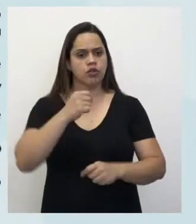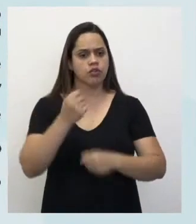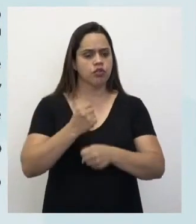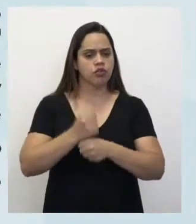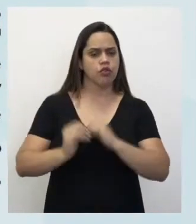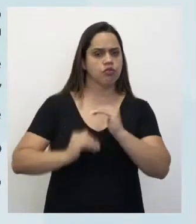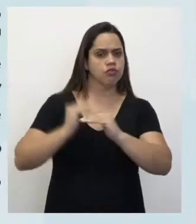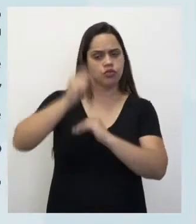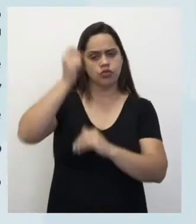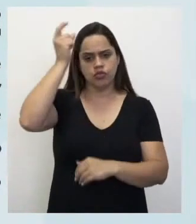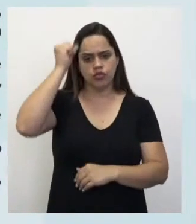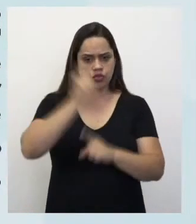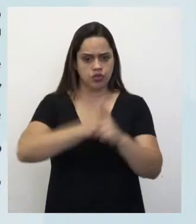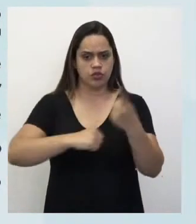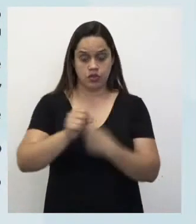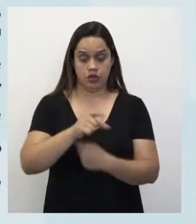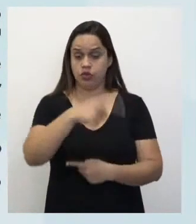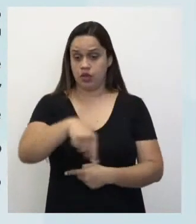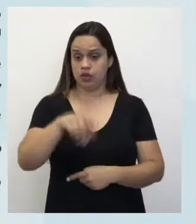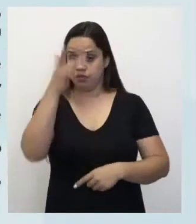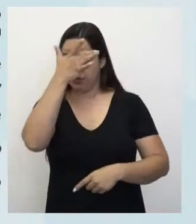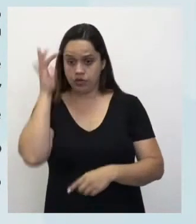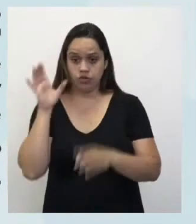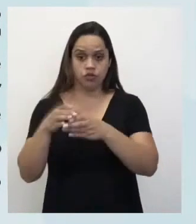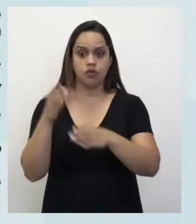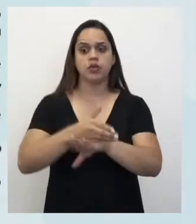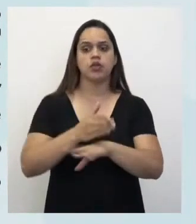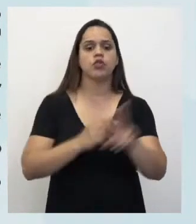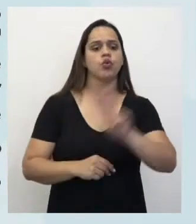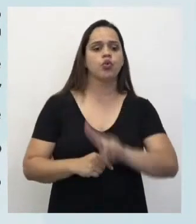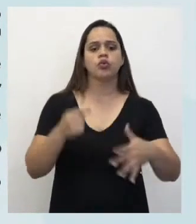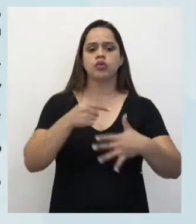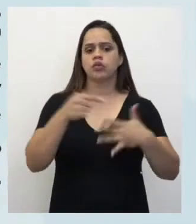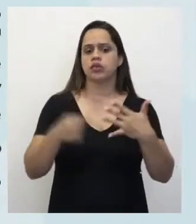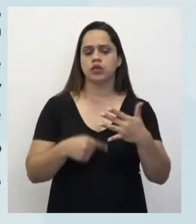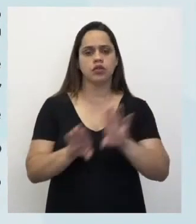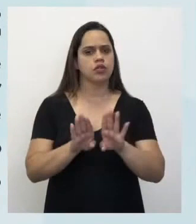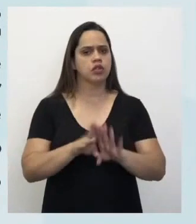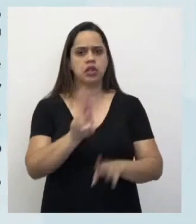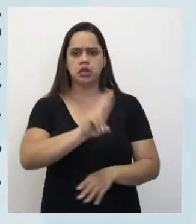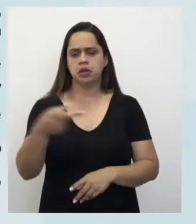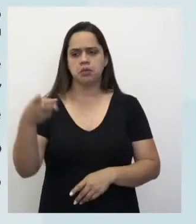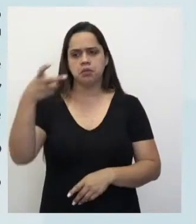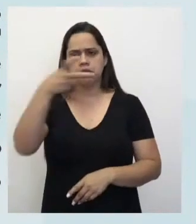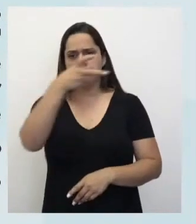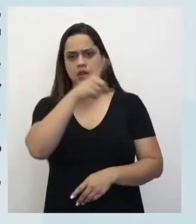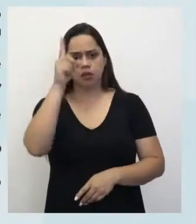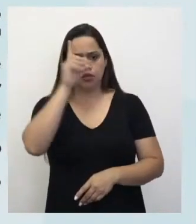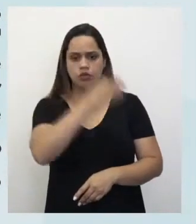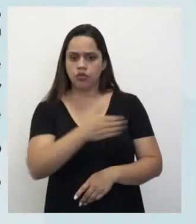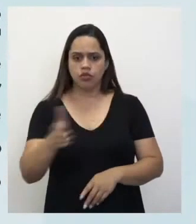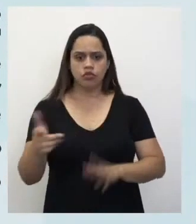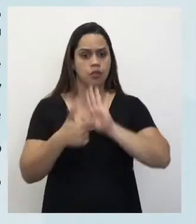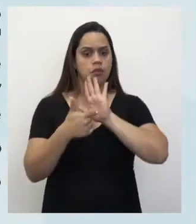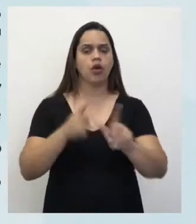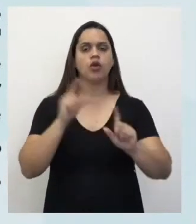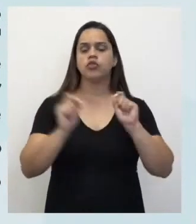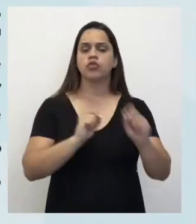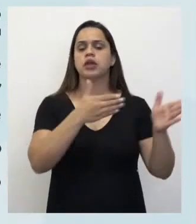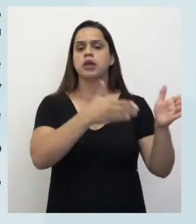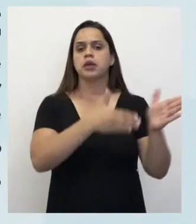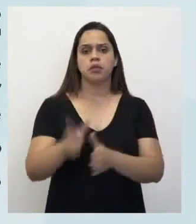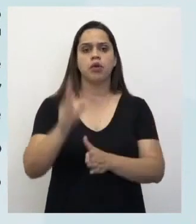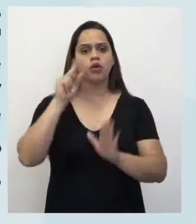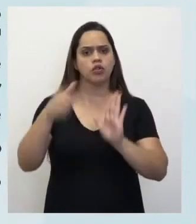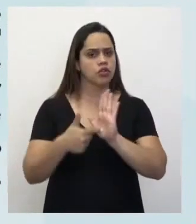cultura social, na qual seus participantes se utilizam de elementos extraídos do cotidiano, de forma a retratar, muitas vezes de